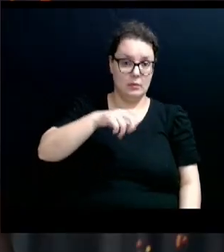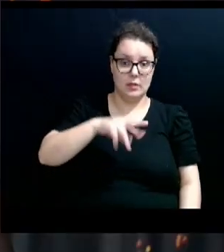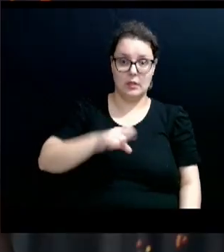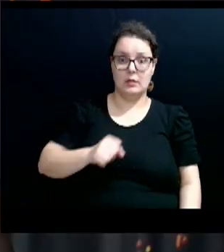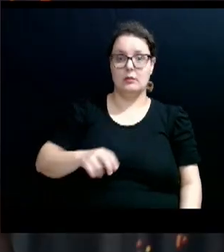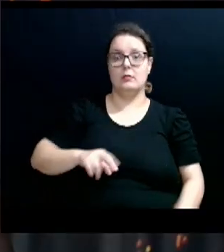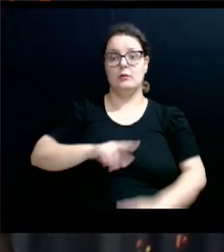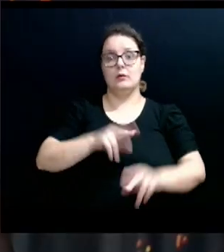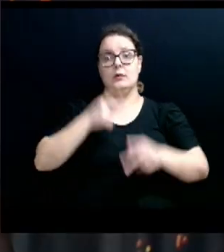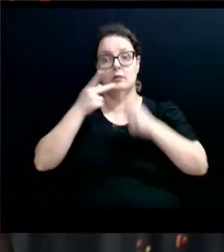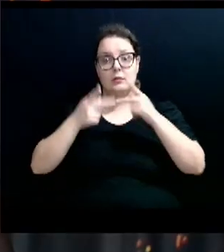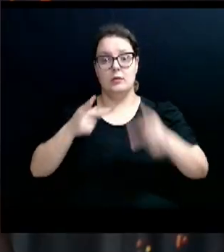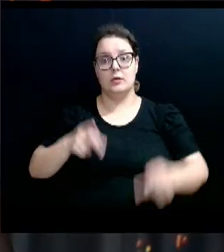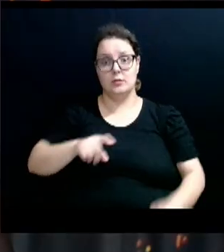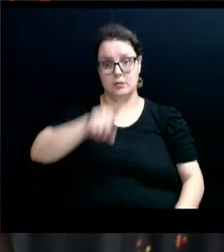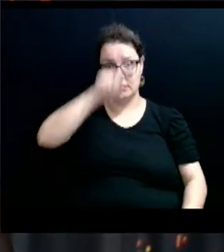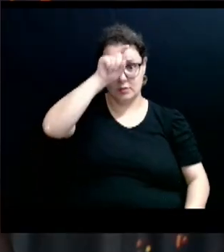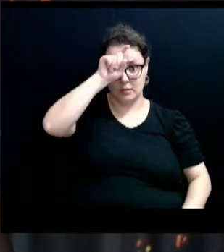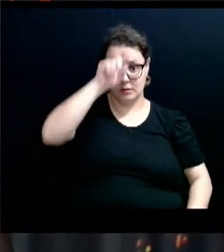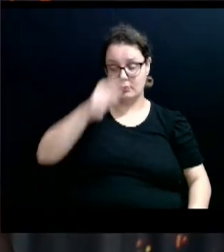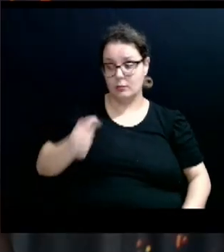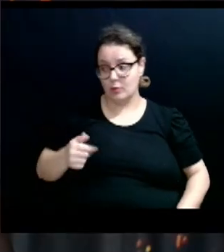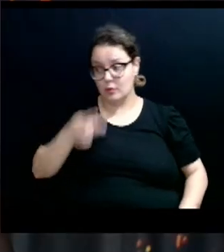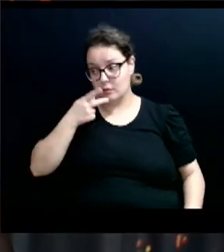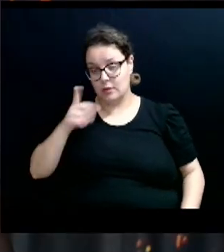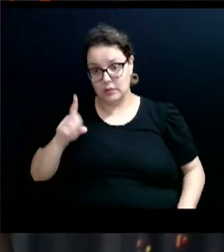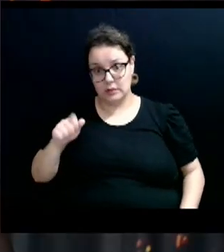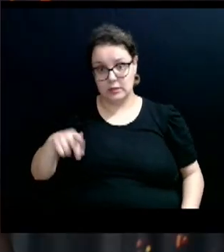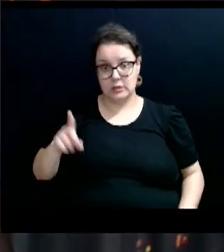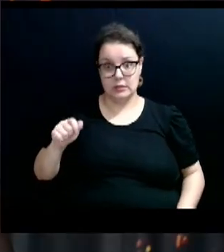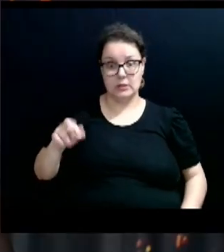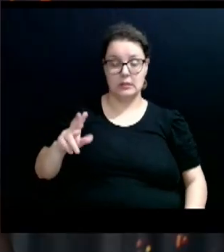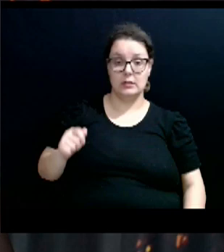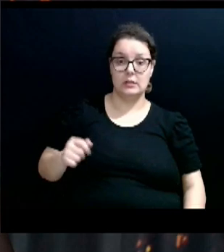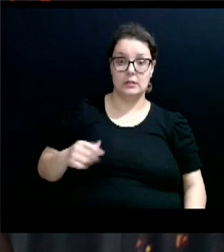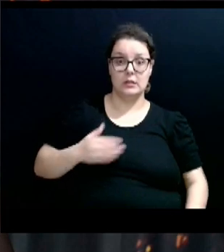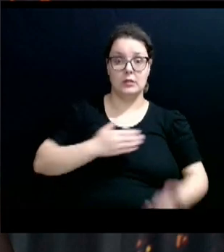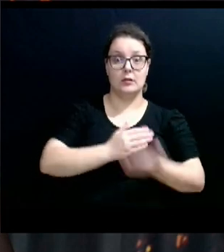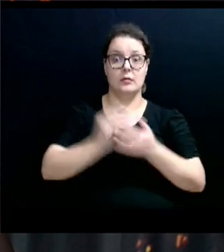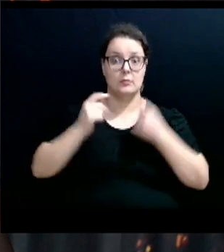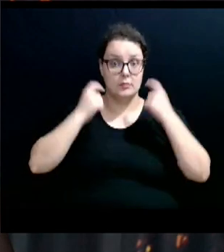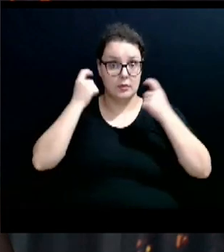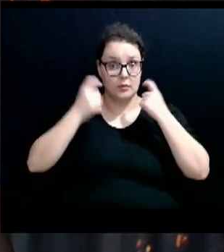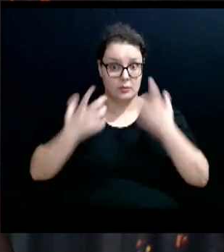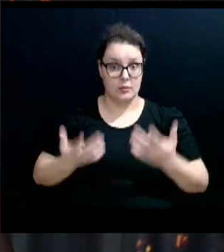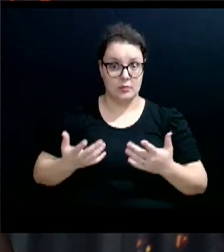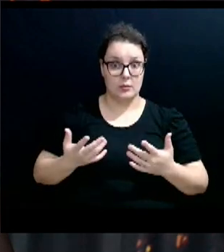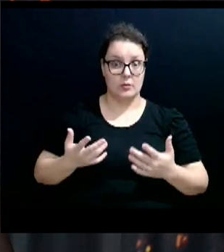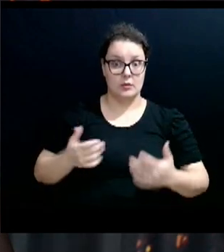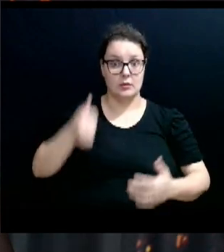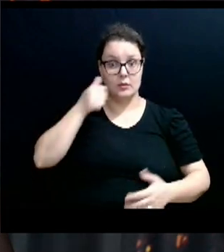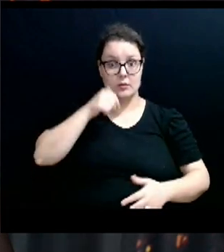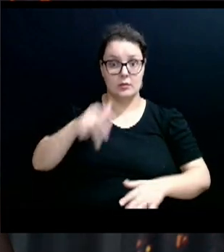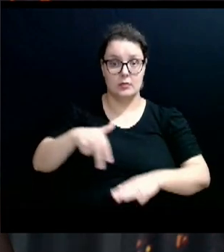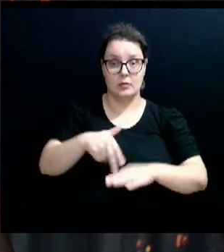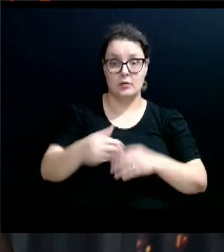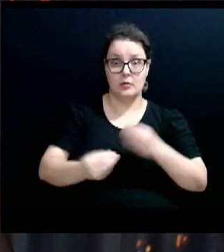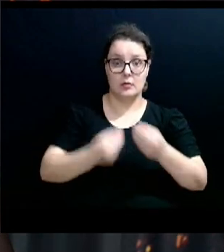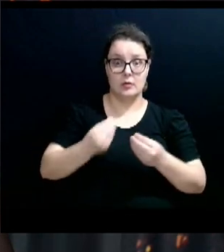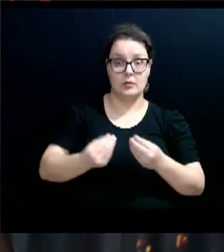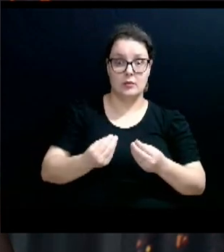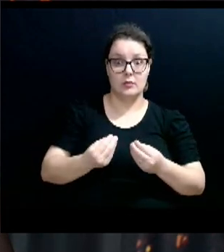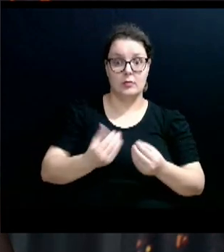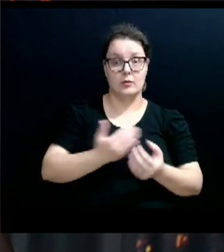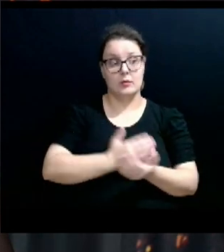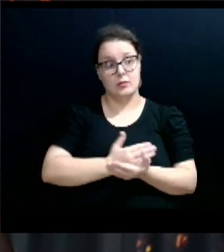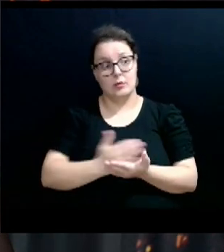Zumbi, mas pouca gente vai falar da Dandara. Então começou a me preocupar, principalmente na figura feminina, né? Como a gente começa a testar